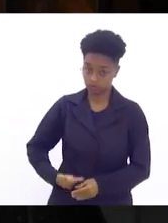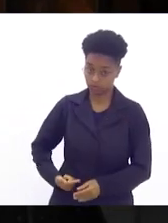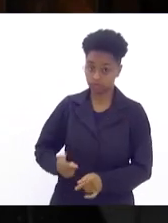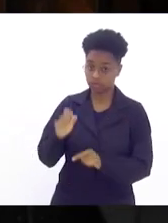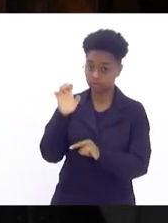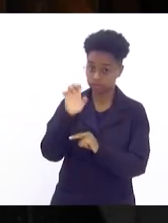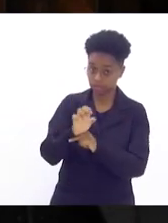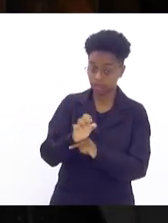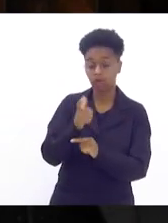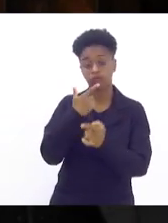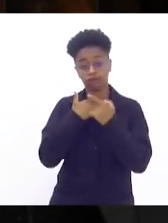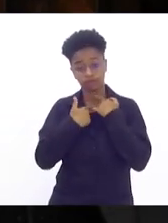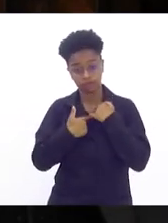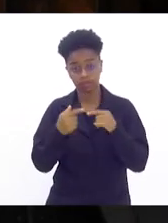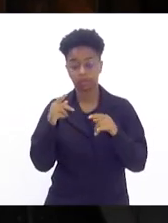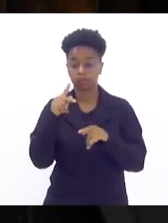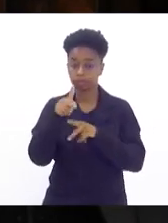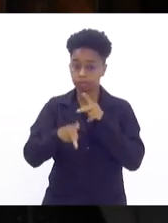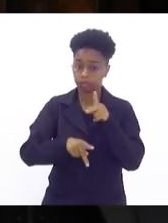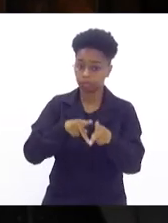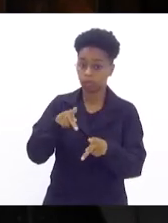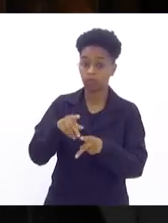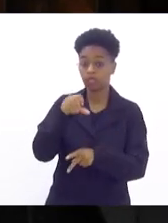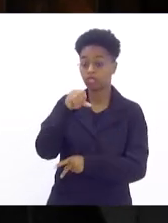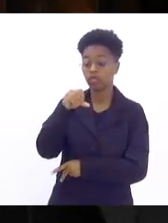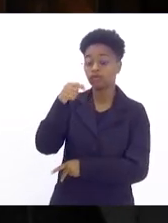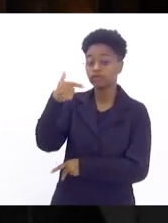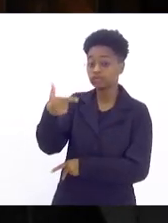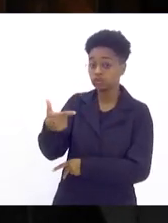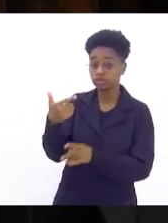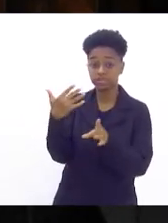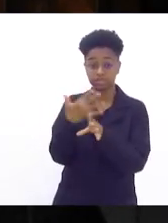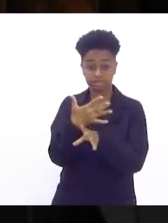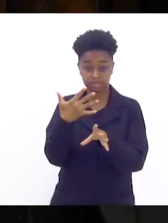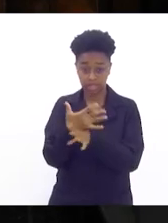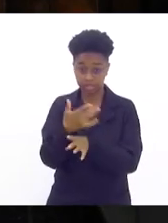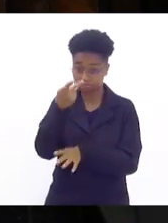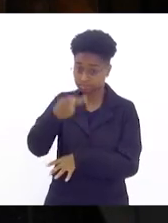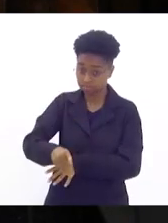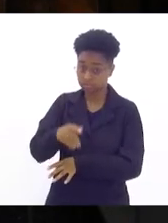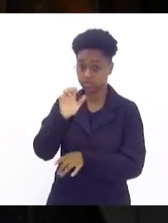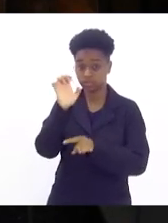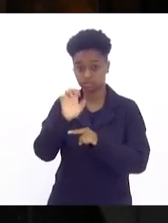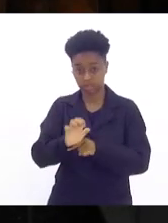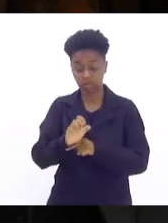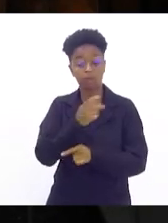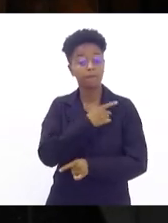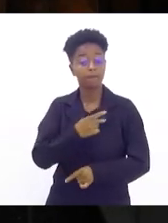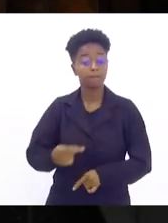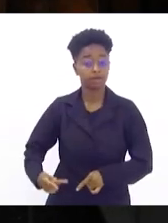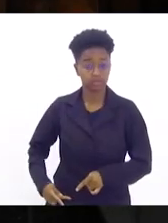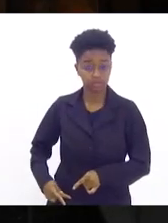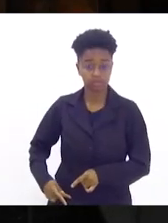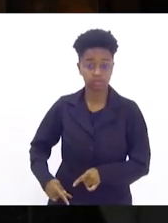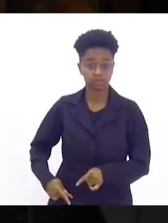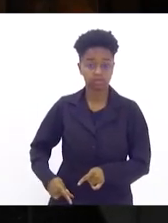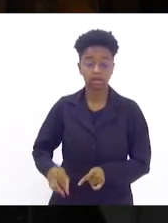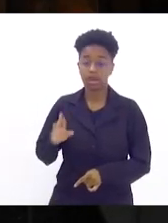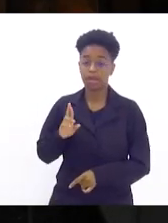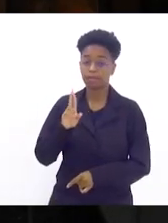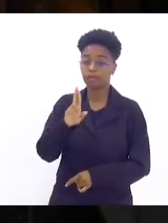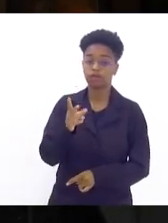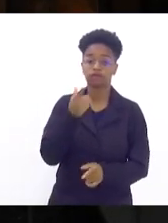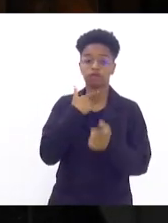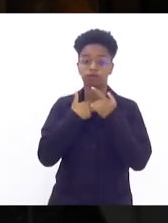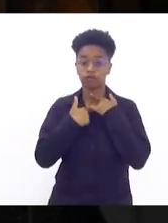Estado a vontade do povo dos 92 municípios do Estado e o presidente da república de